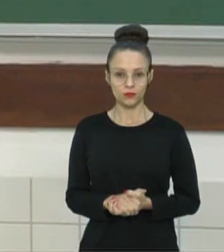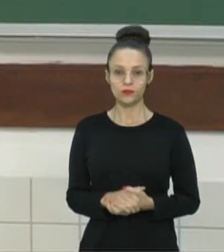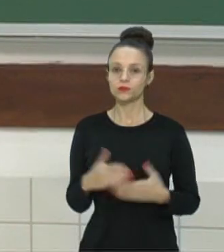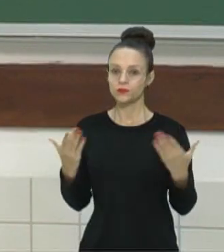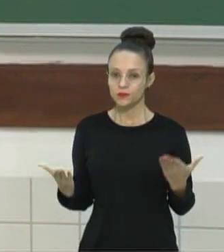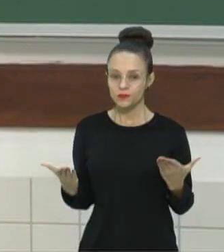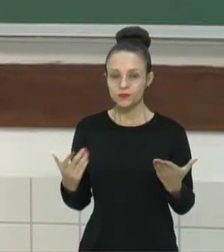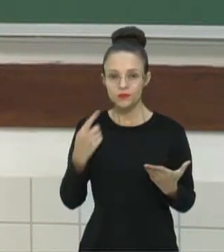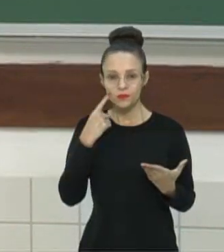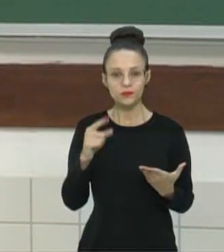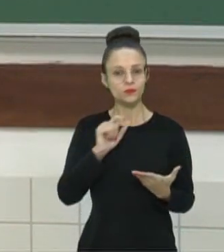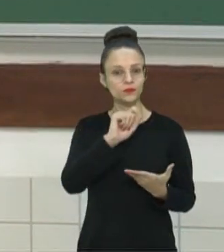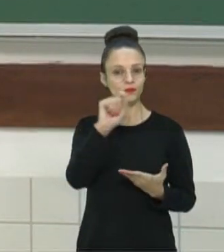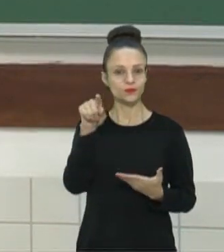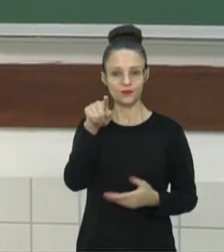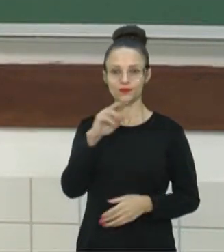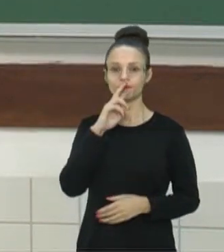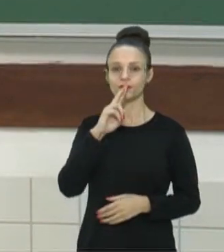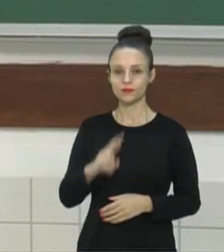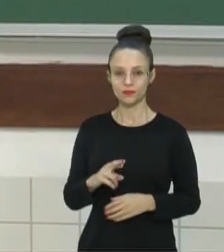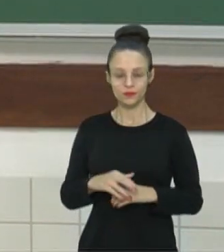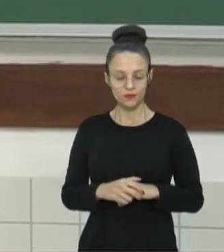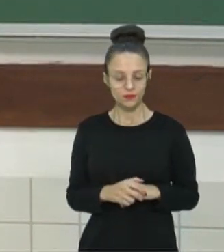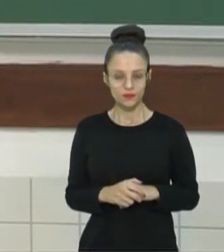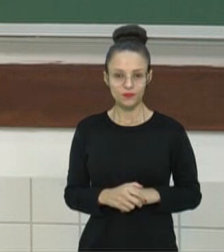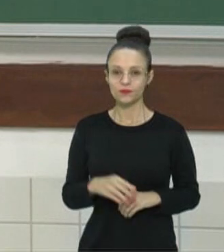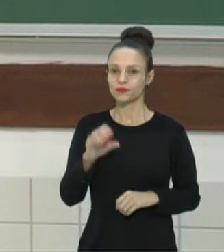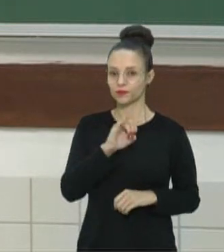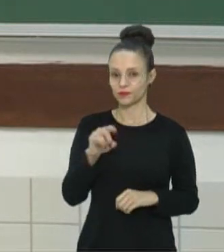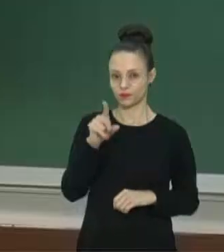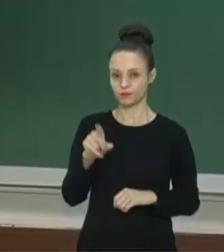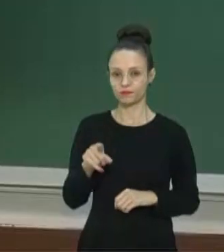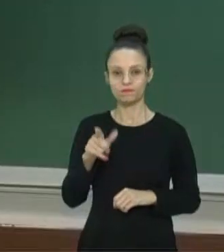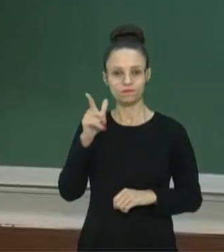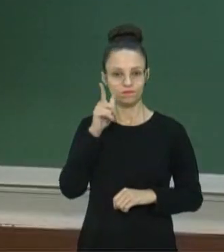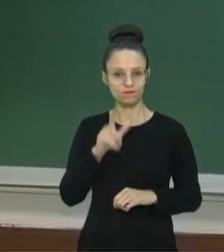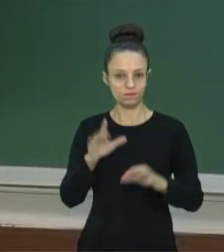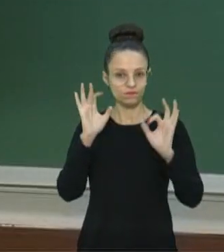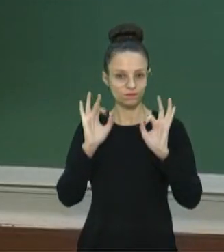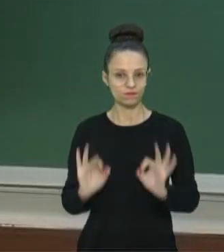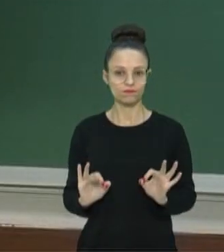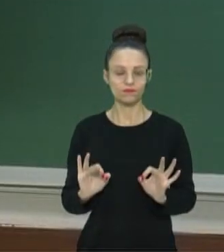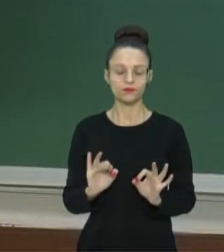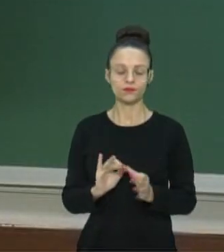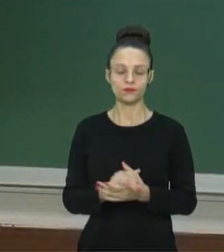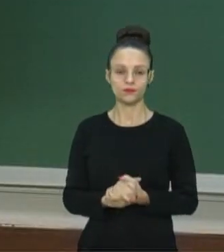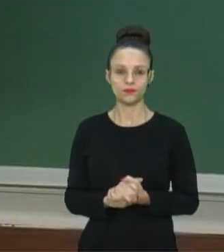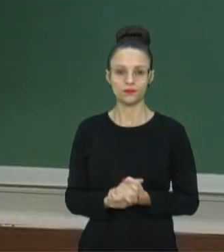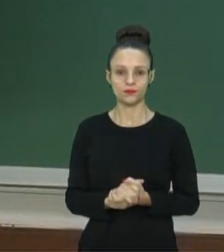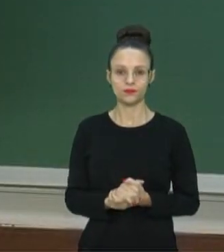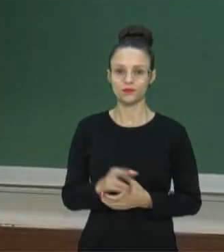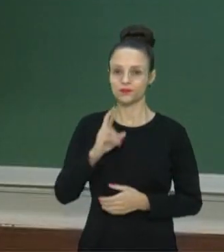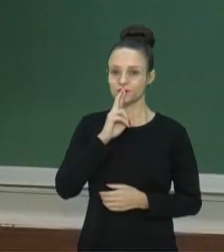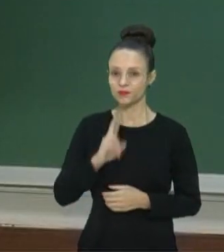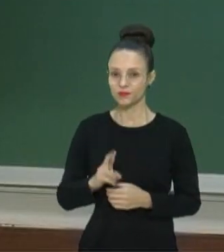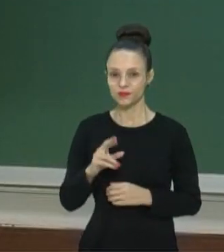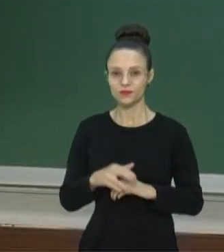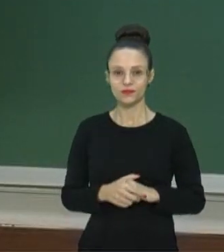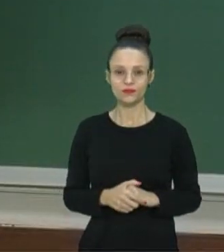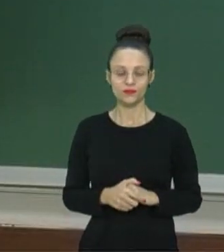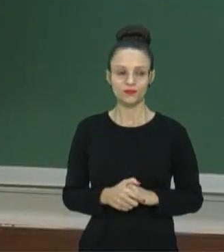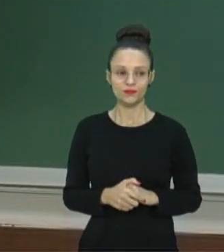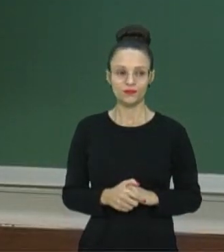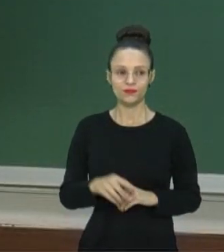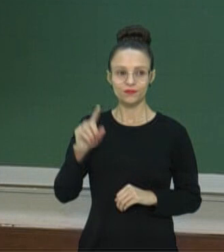Vamos ver o que você respondeu, se você conseguiu acertar a sua resposta,